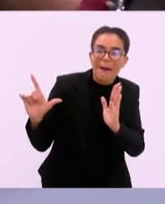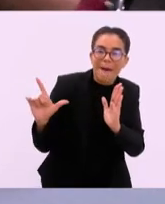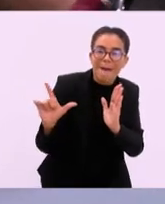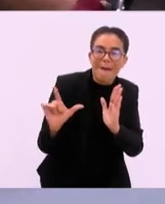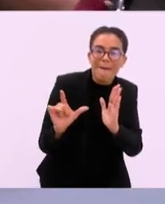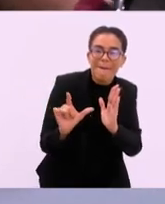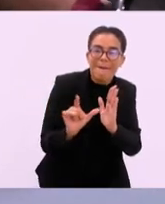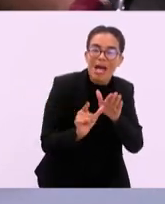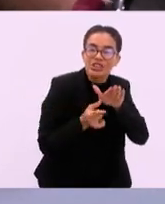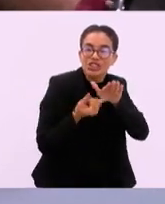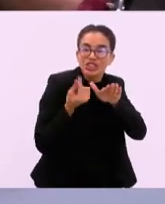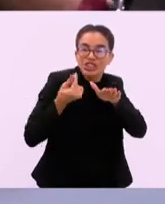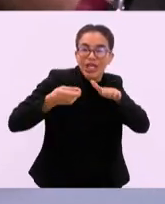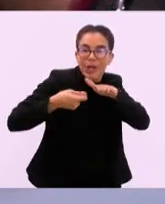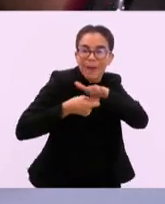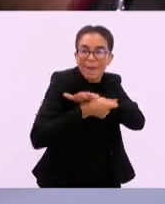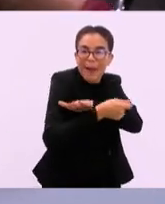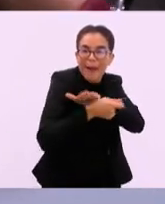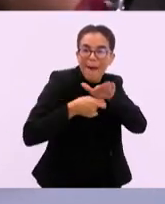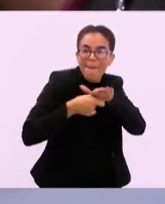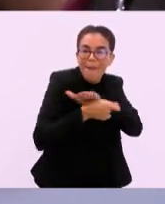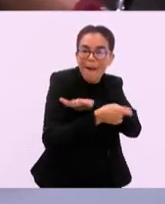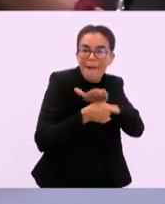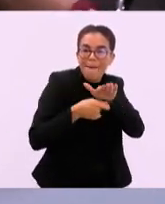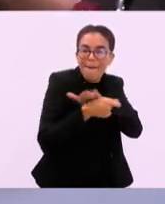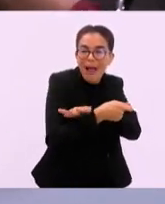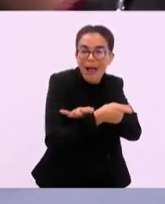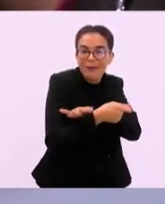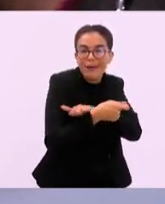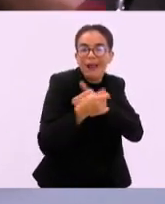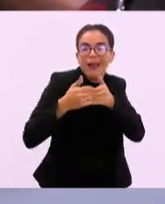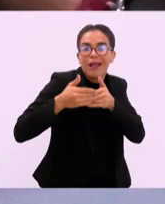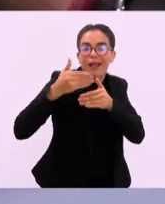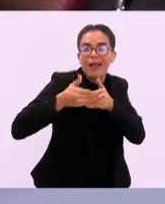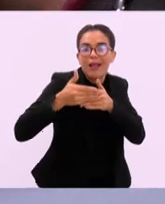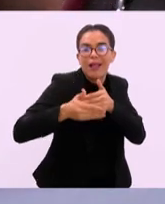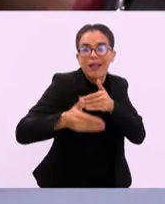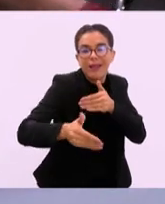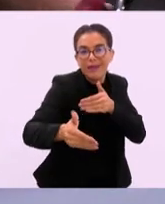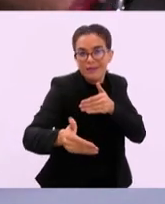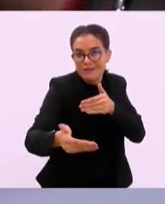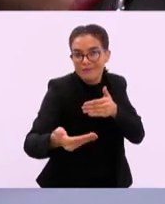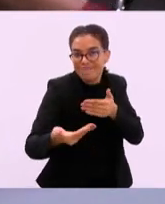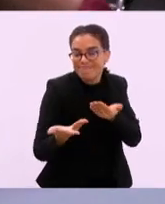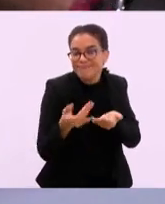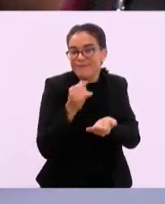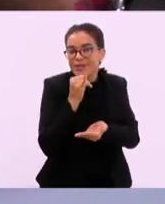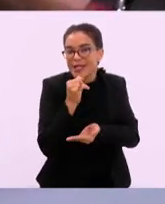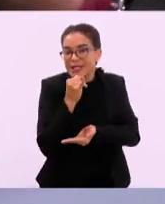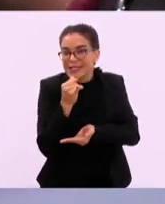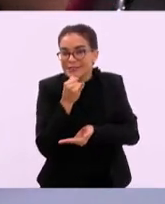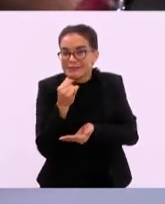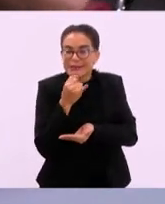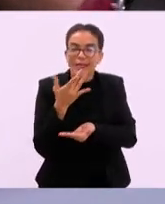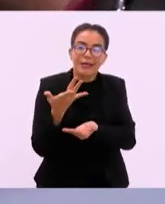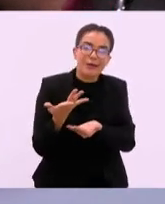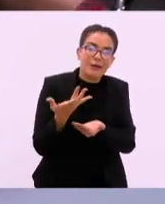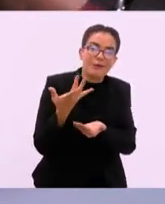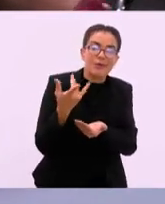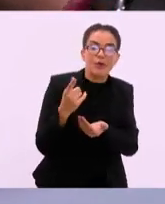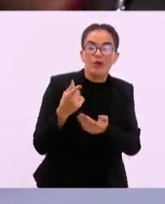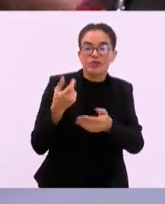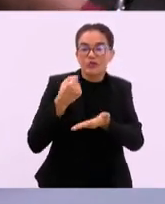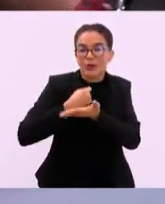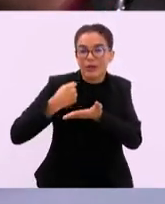E vão ter aumento de receita a posteriori, né? Desenvolvendo uma planta industrial, geração de